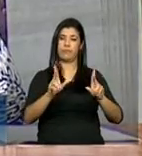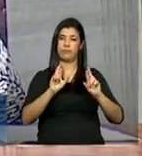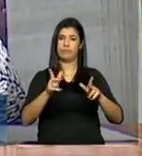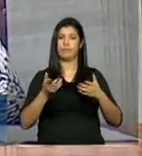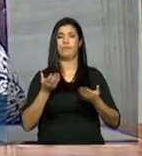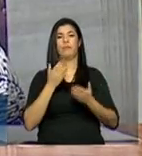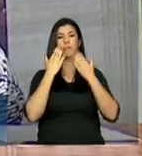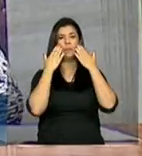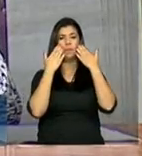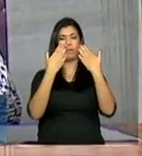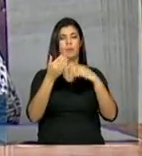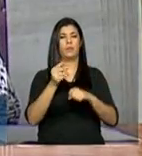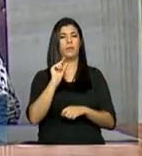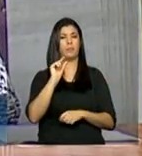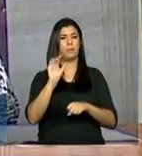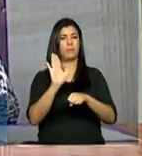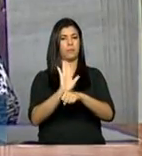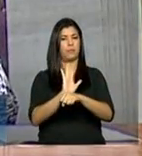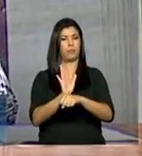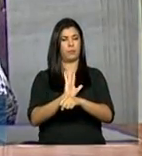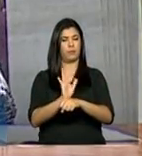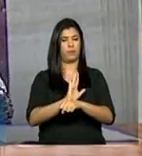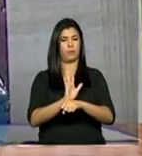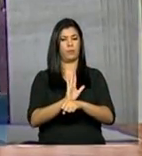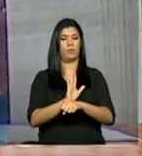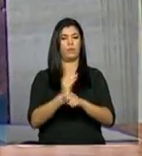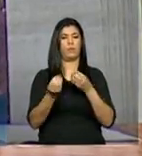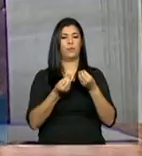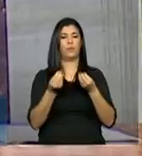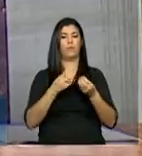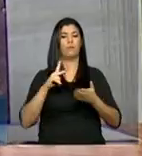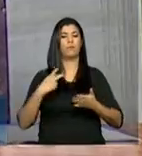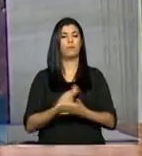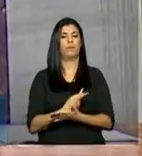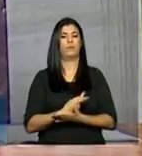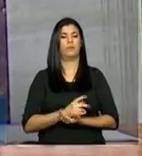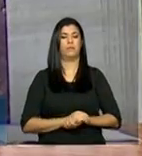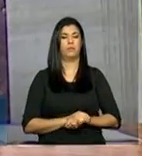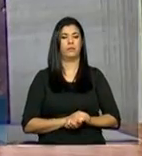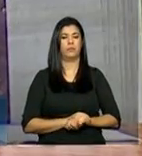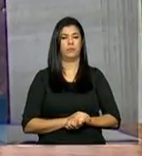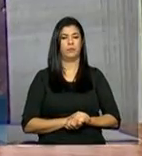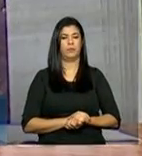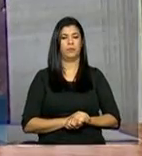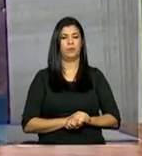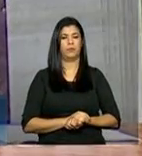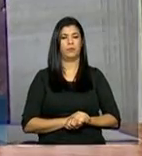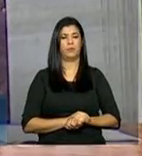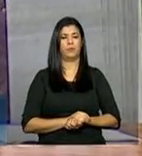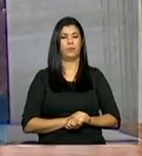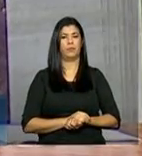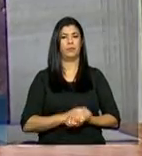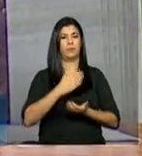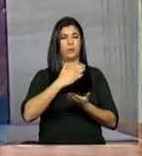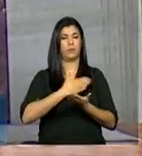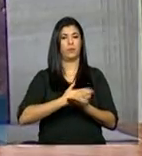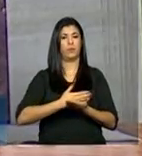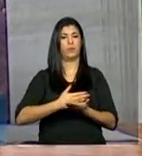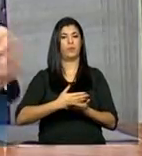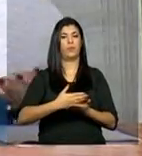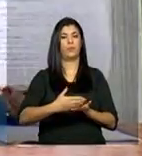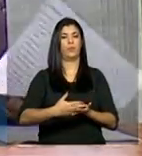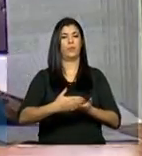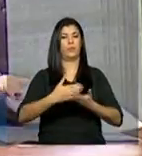vídeos mostrando essas obras. Começando propriamente